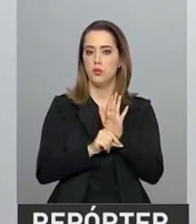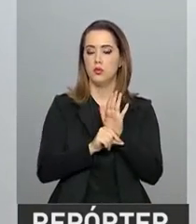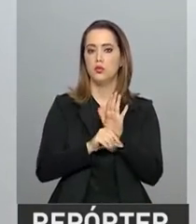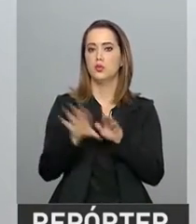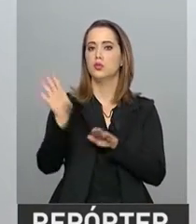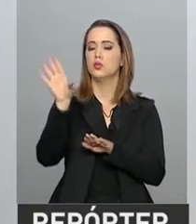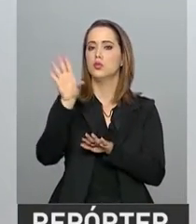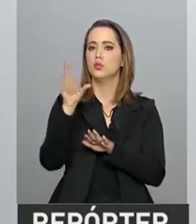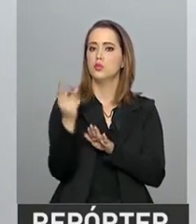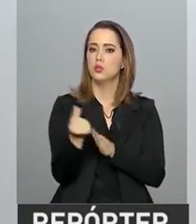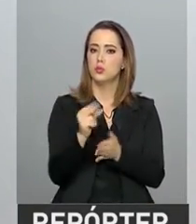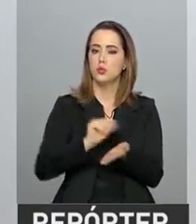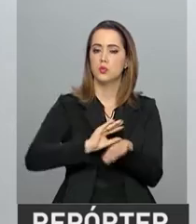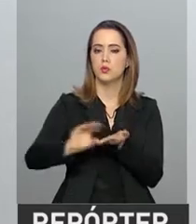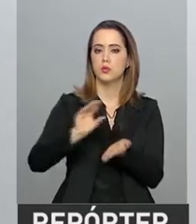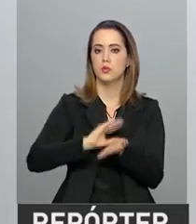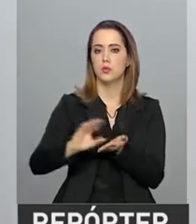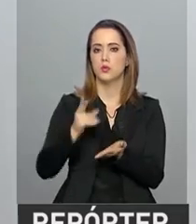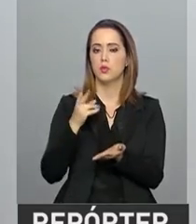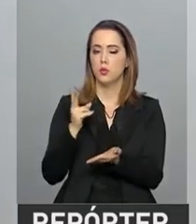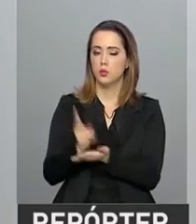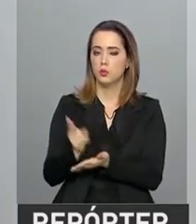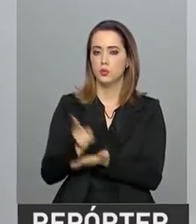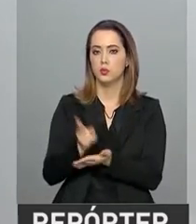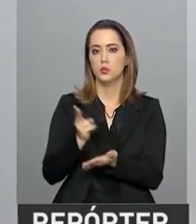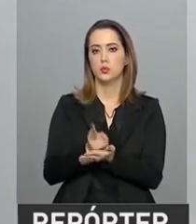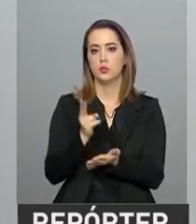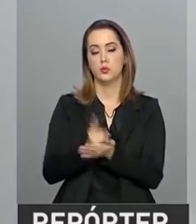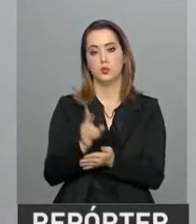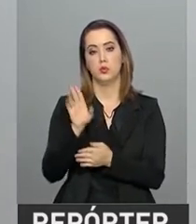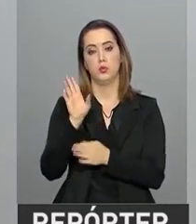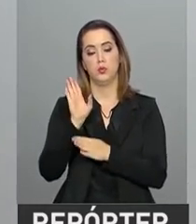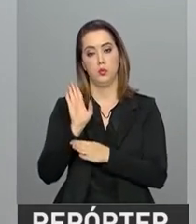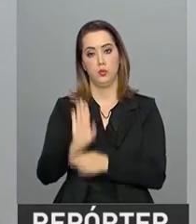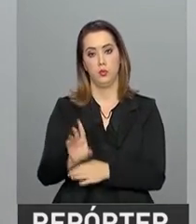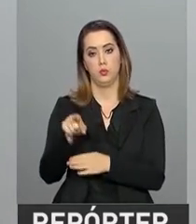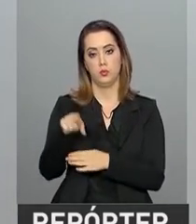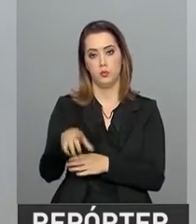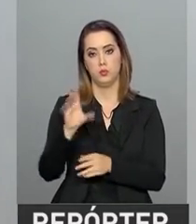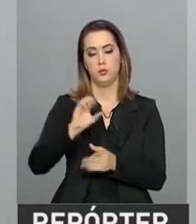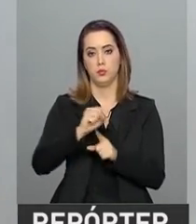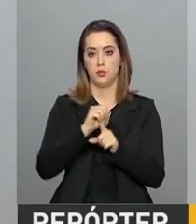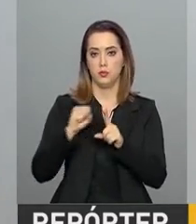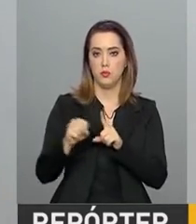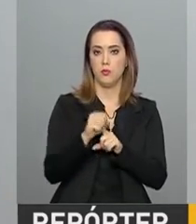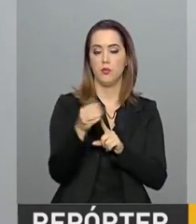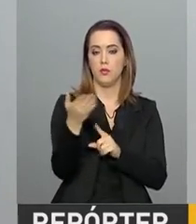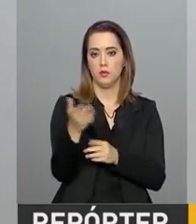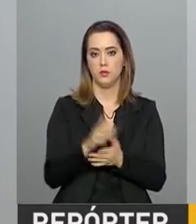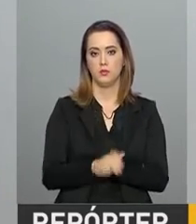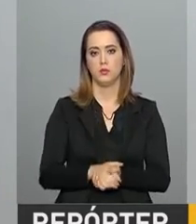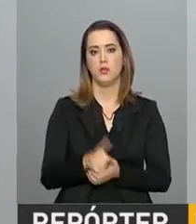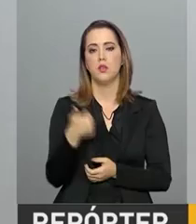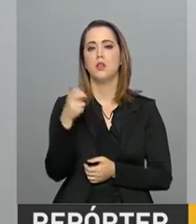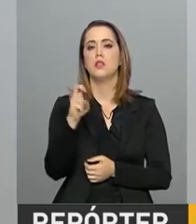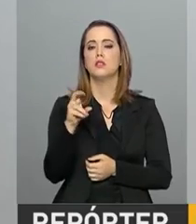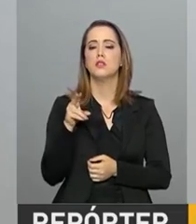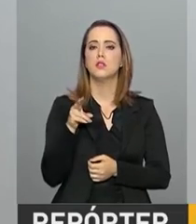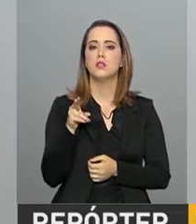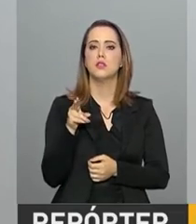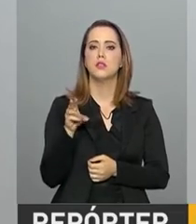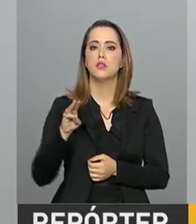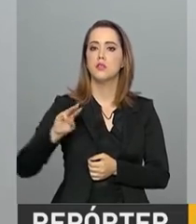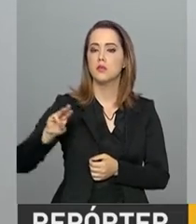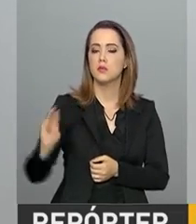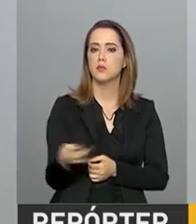sem a perda da qualidade no atendimento ao cidadão é o grande objetivo da ação 15 milhões de